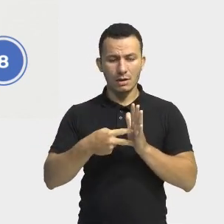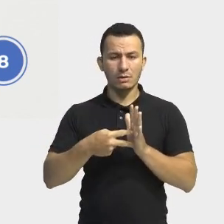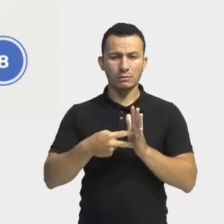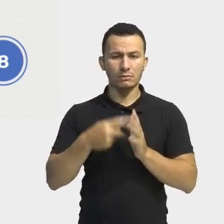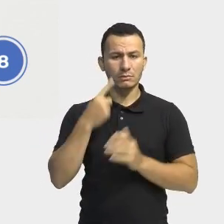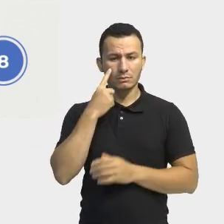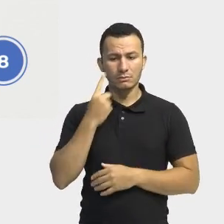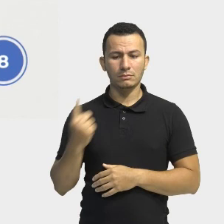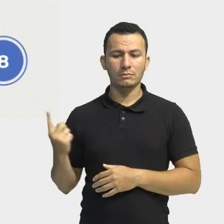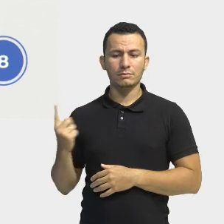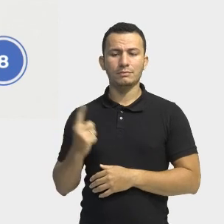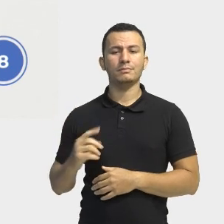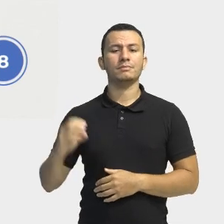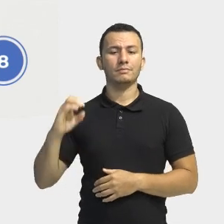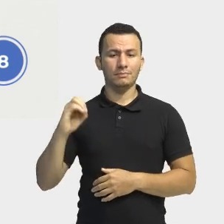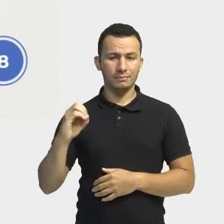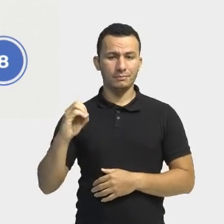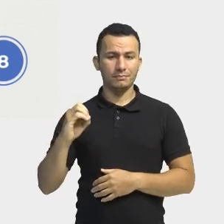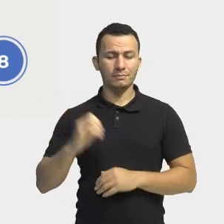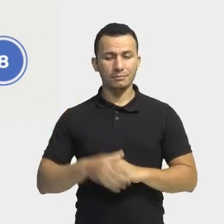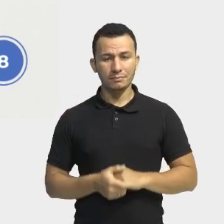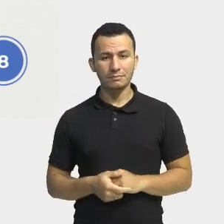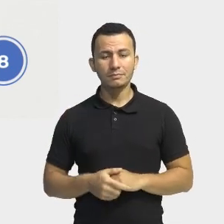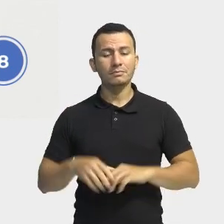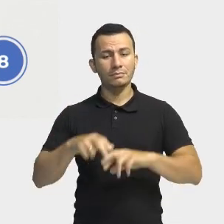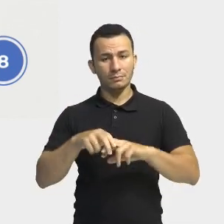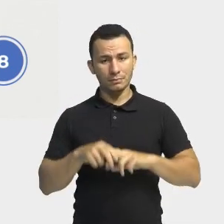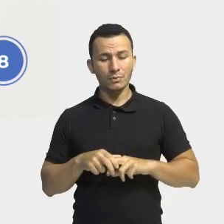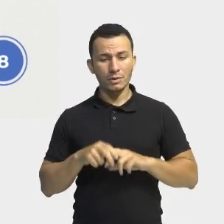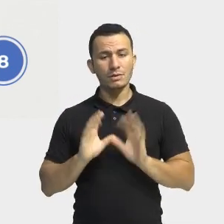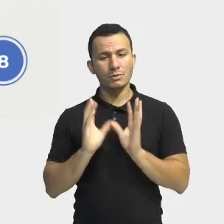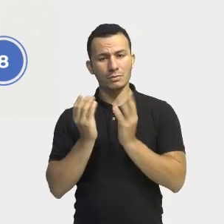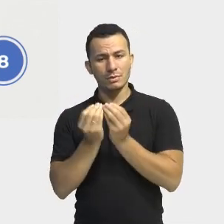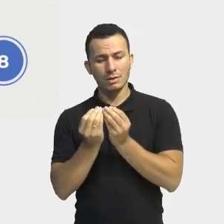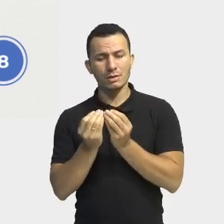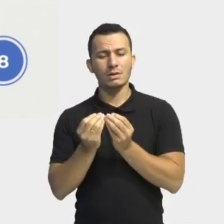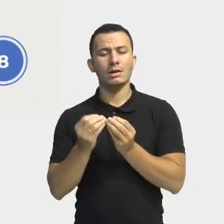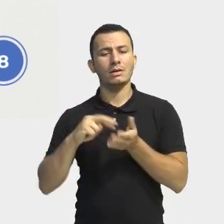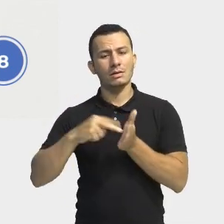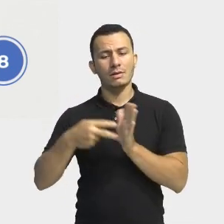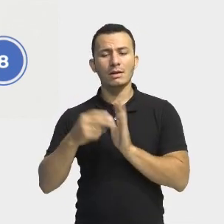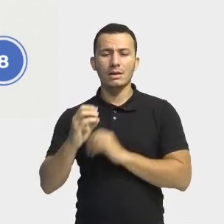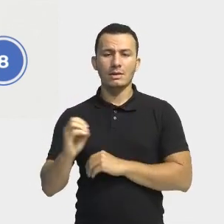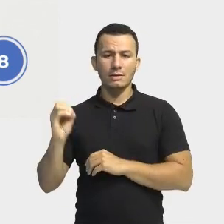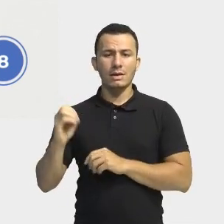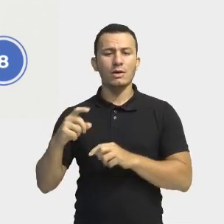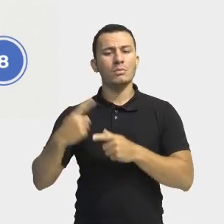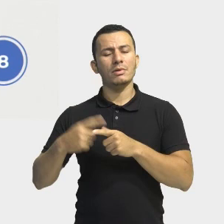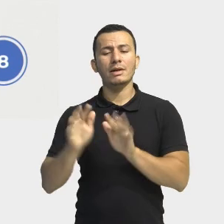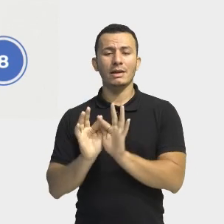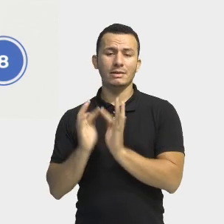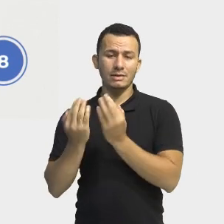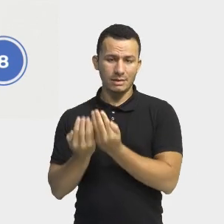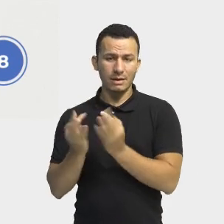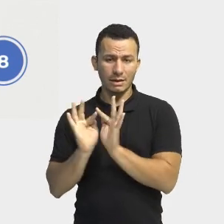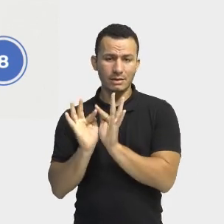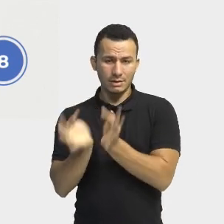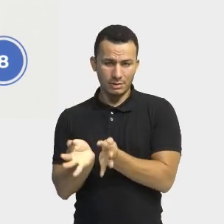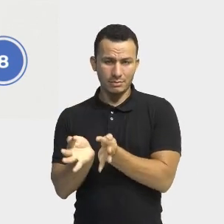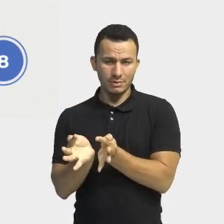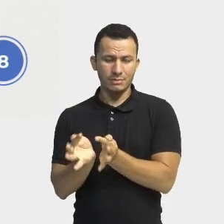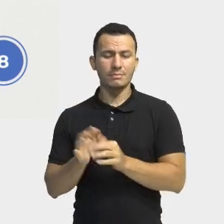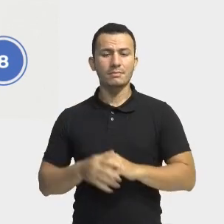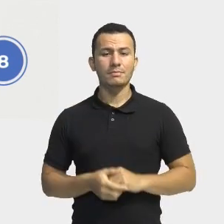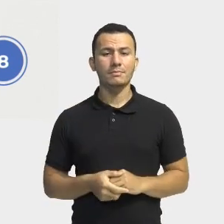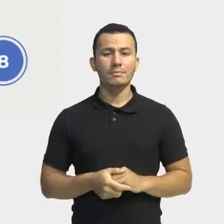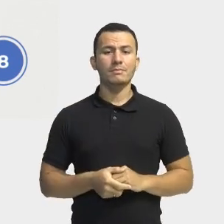aqui, o ΔH é sempre zero. Então, a entalpia aí é zero. Isso que é a substância simples no estado padrão. Quando não aparece é porque